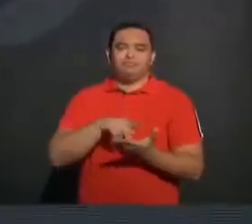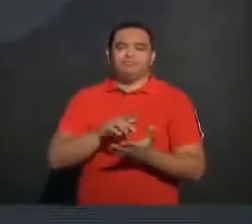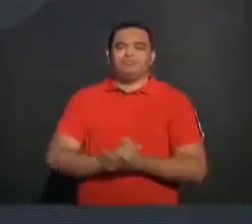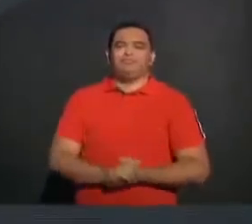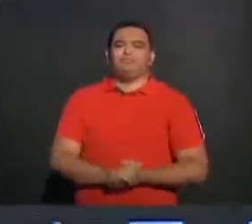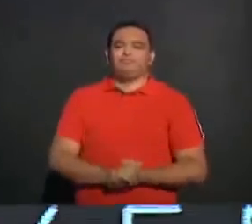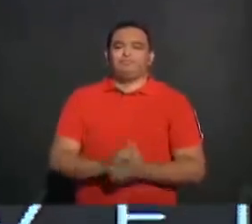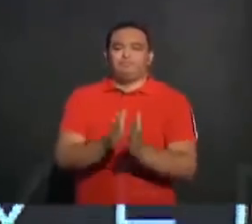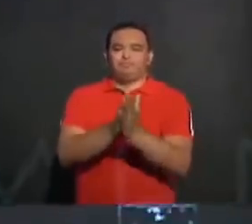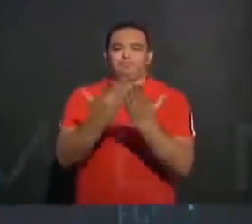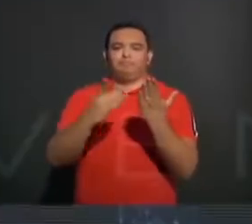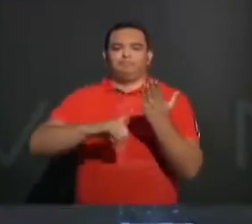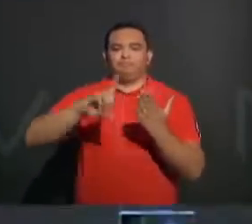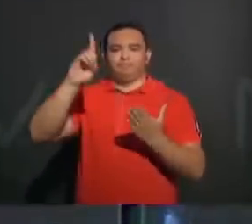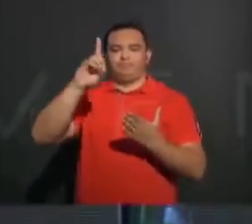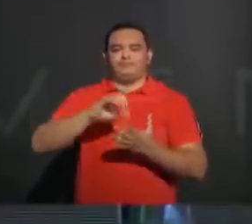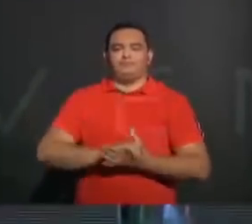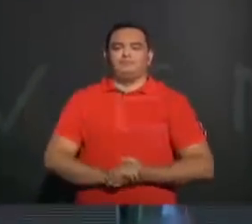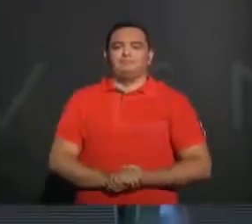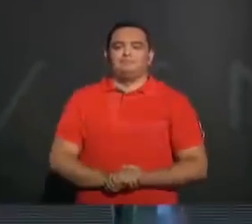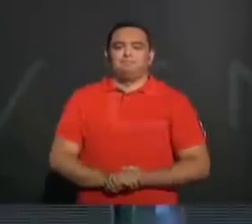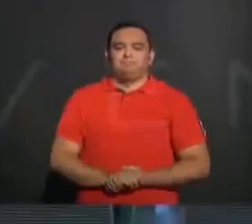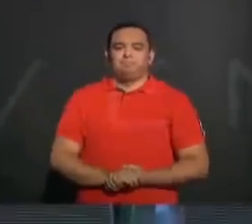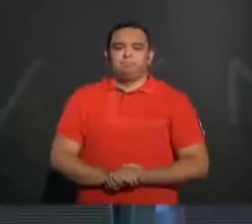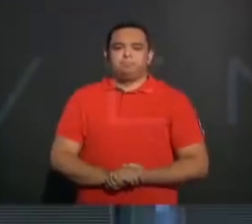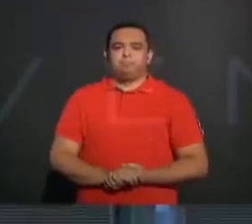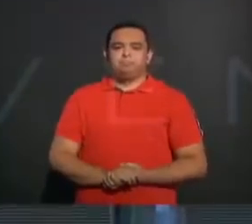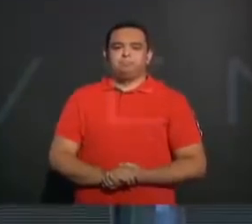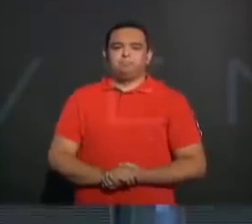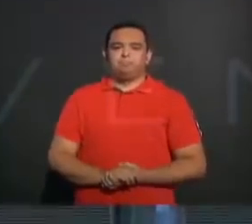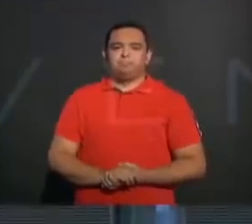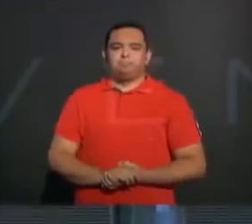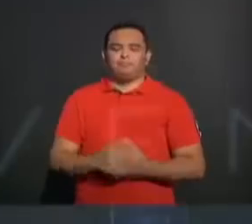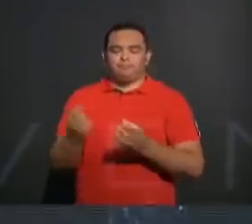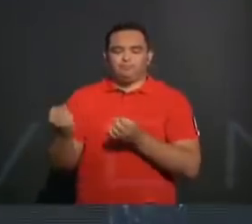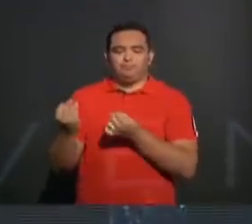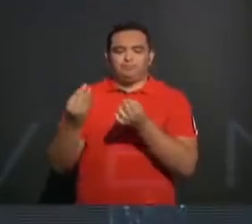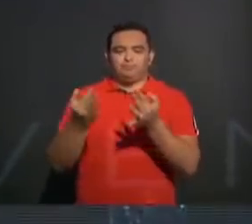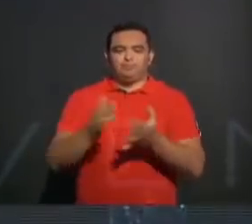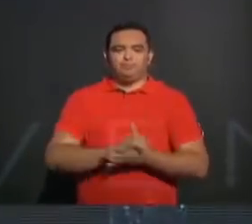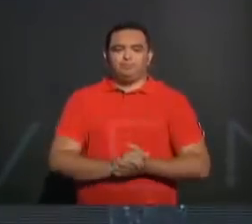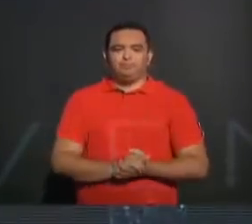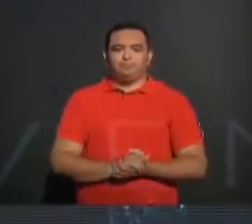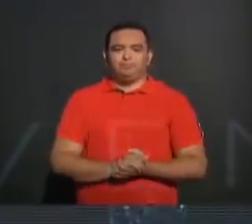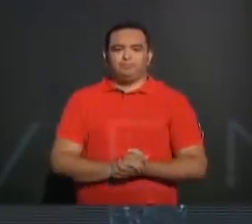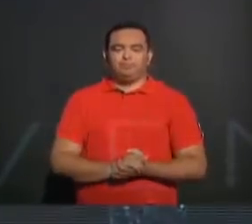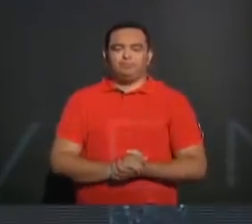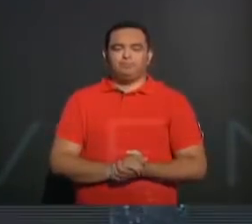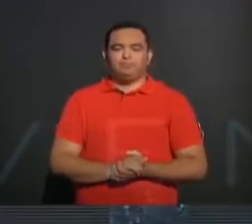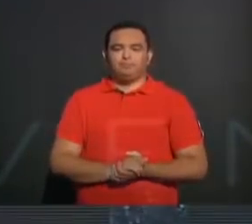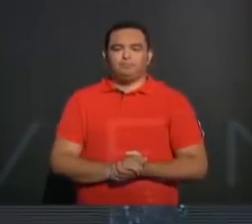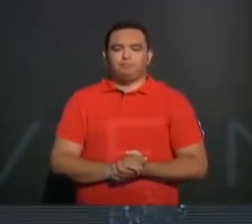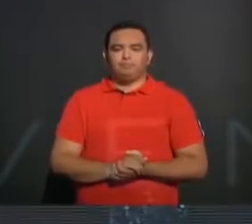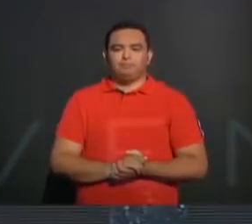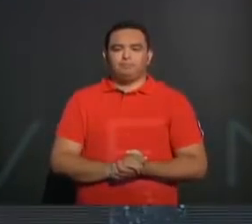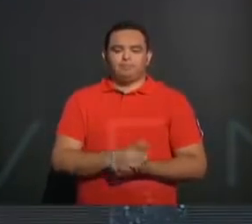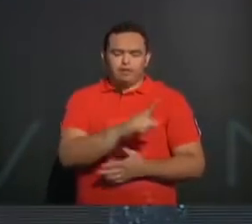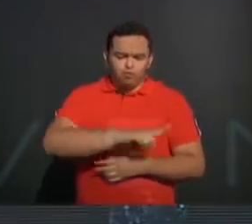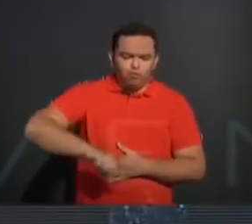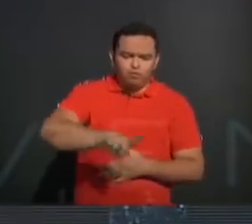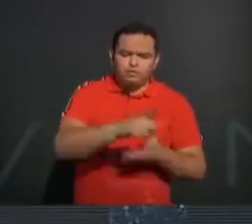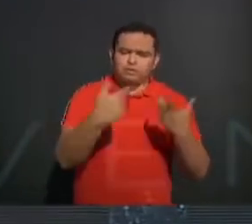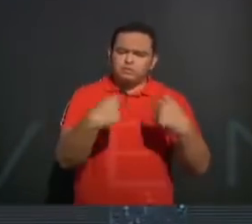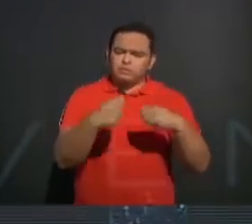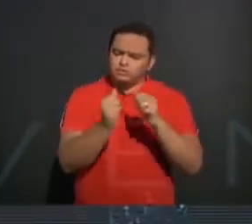Vamos ler então 2 Timóteo 2, verso 3, diz assim: participa dos meus sofrimentos como bom